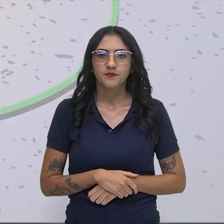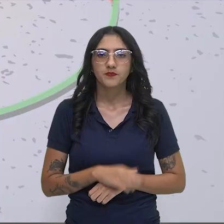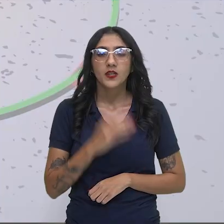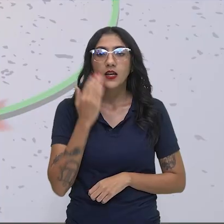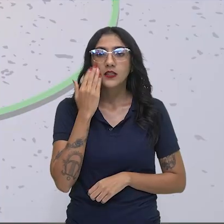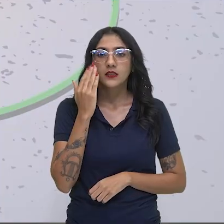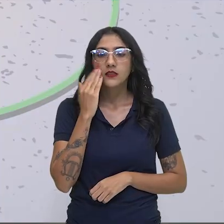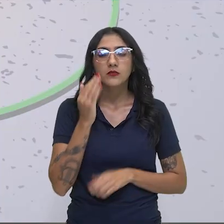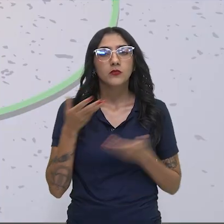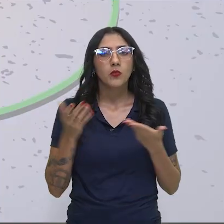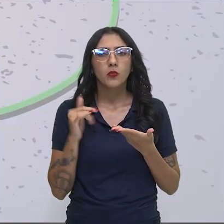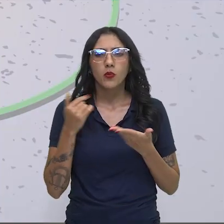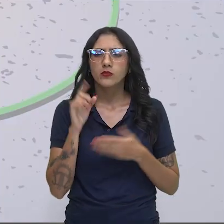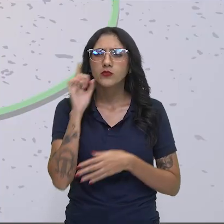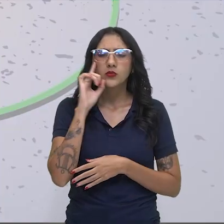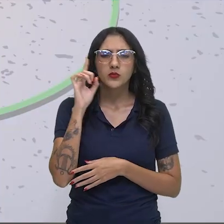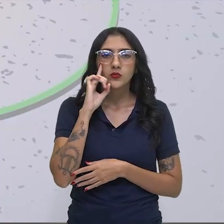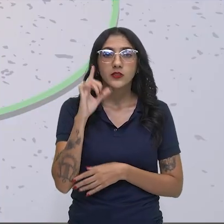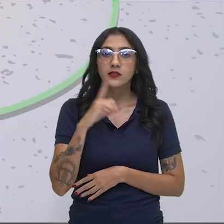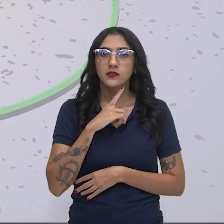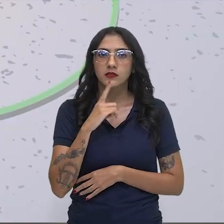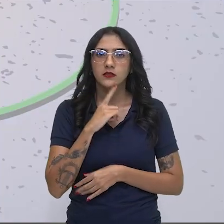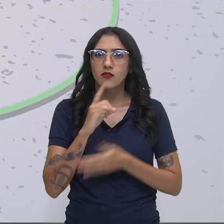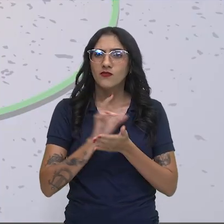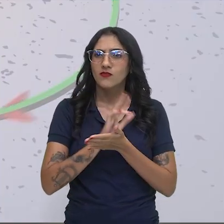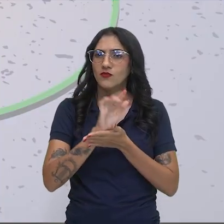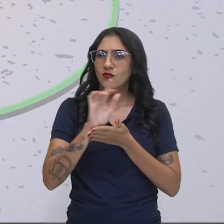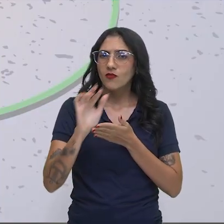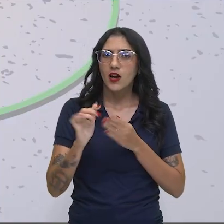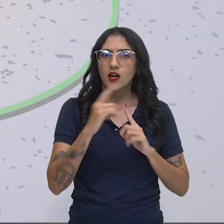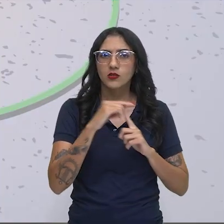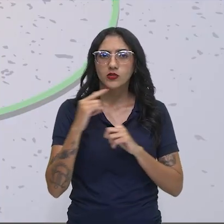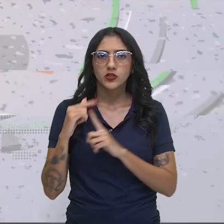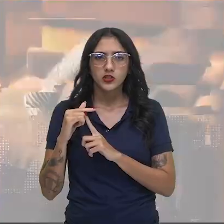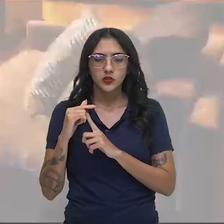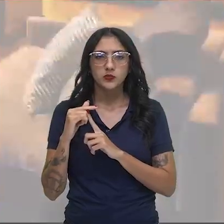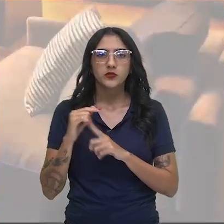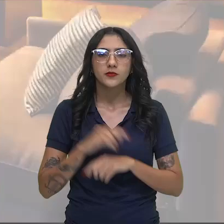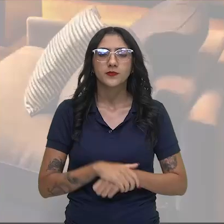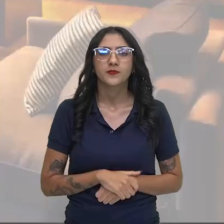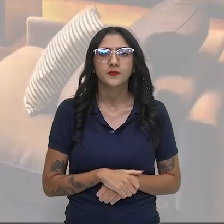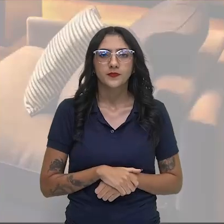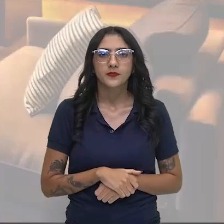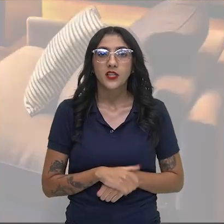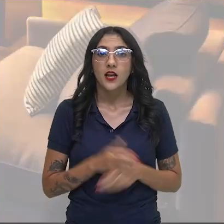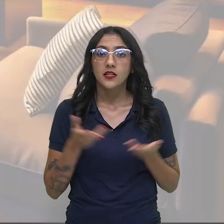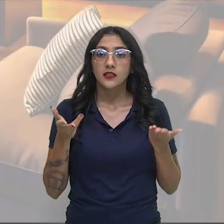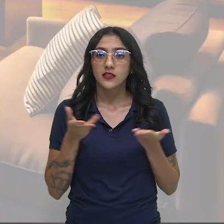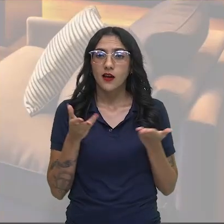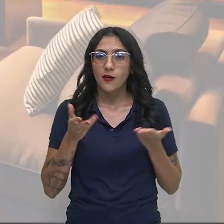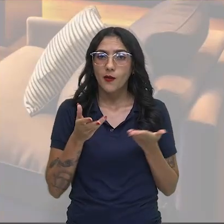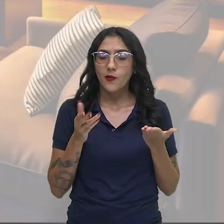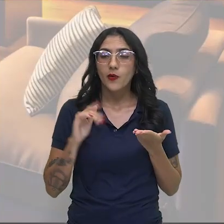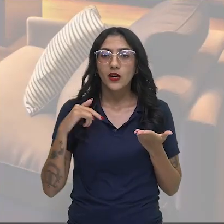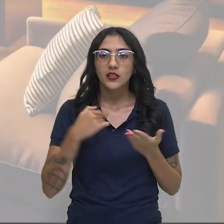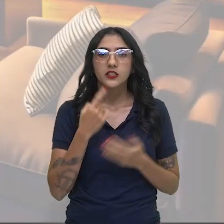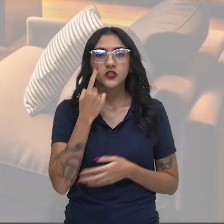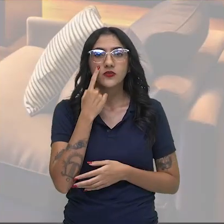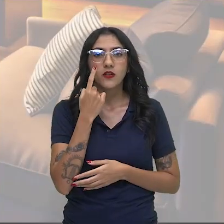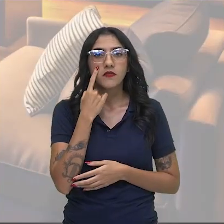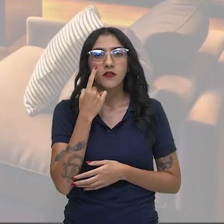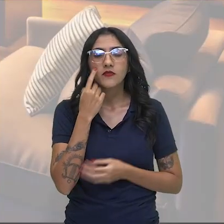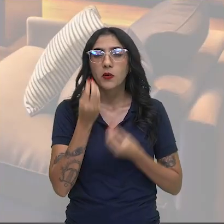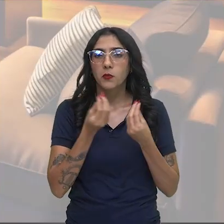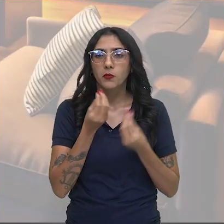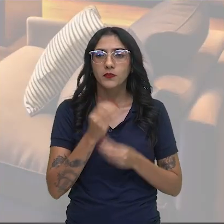no nosso cotidiano existem vários circuitos elétricos. E agora vamos lá observar na prática?